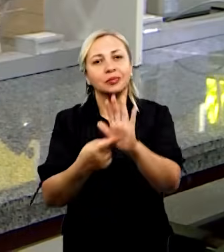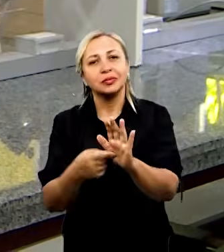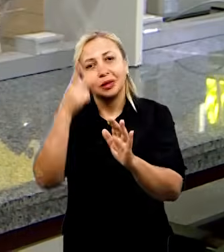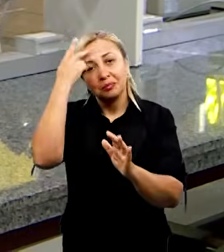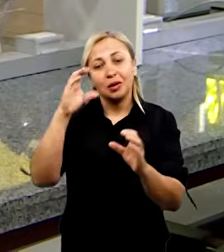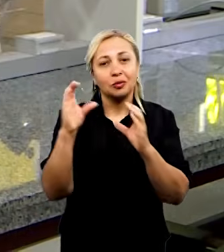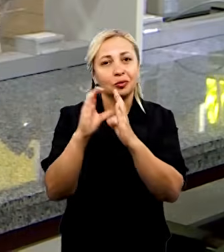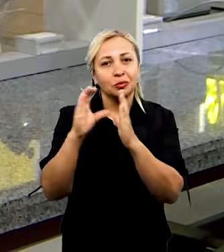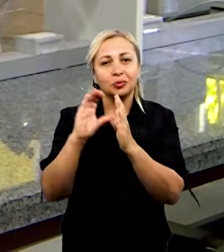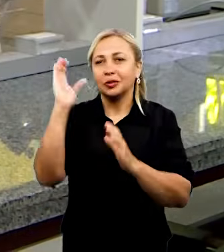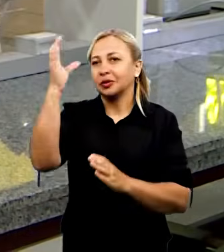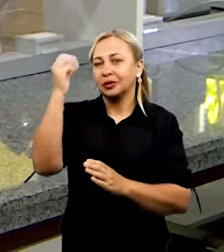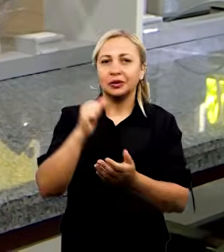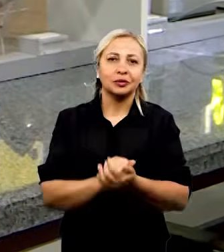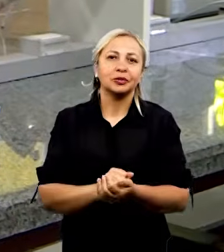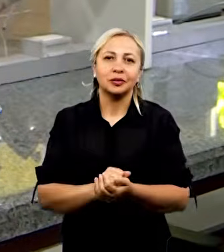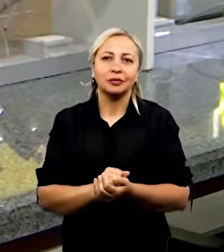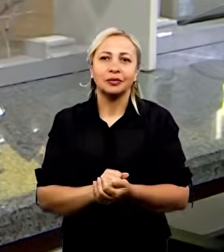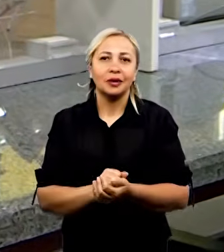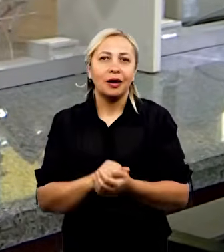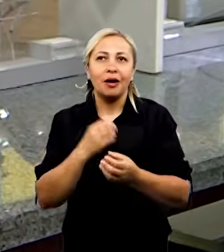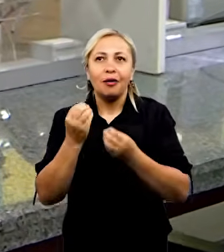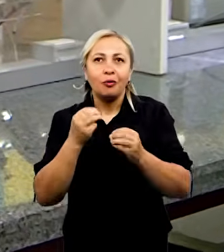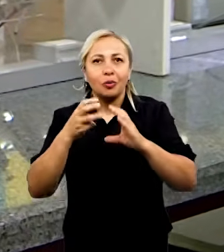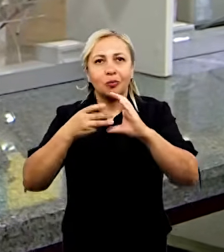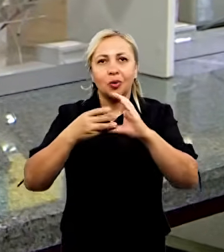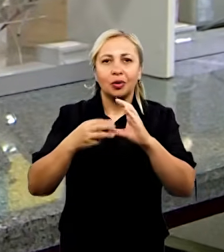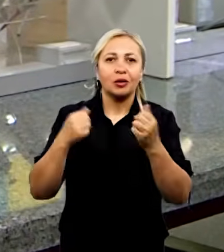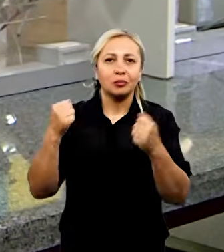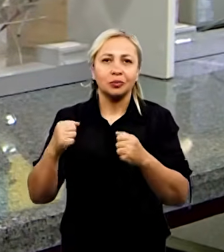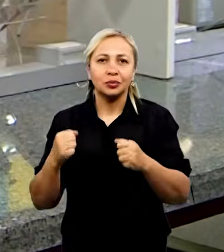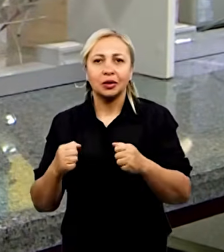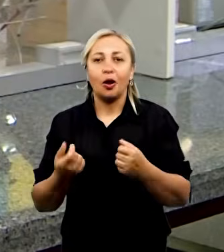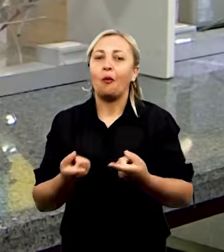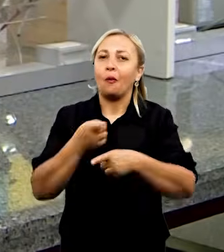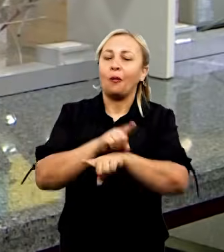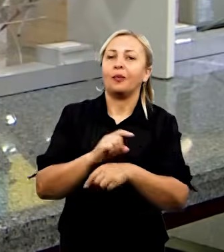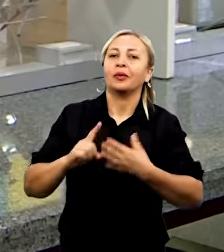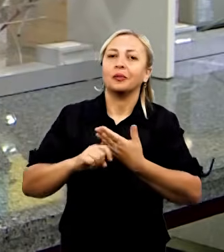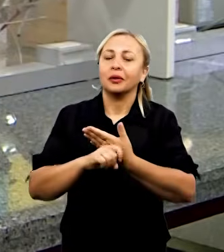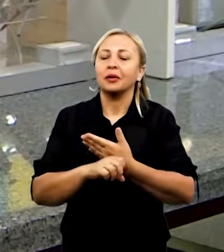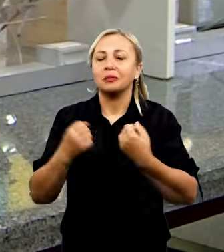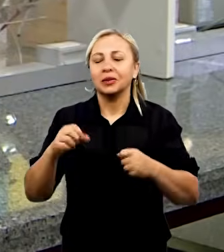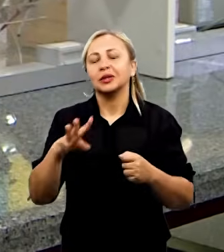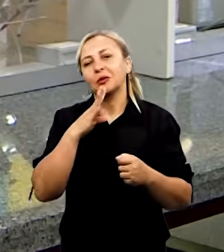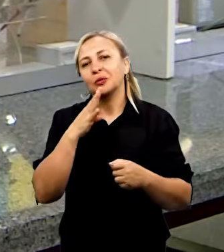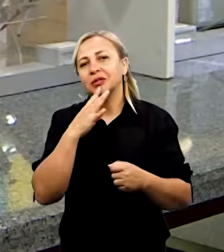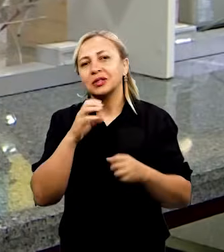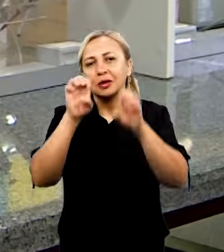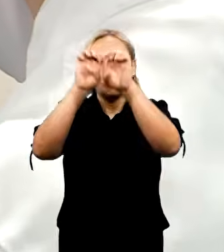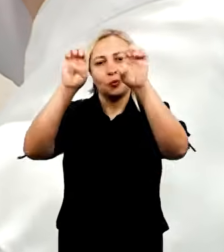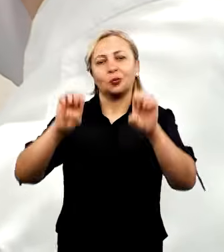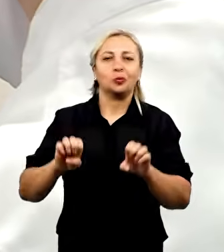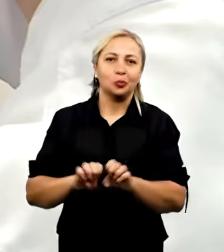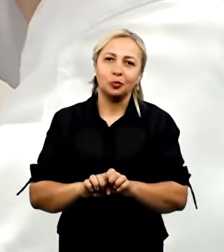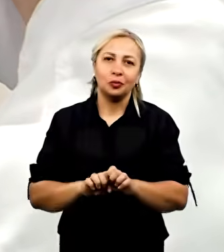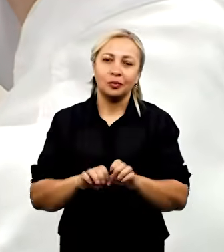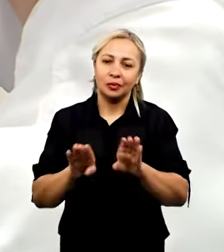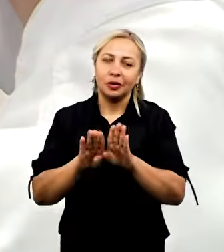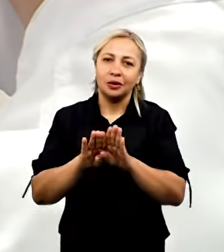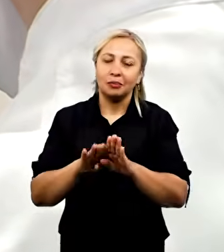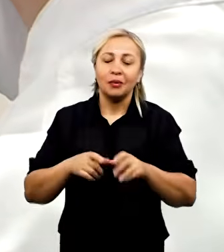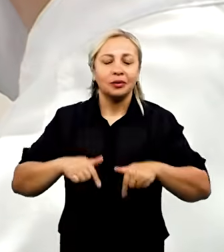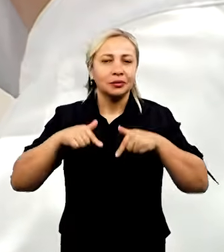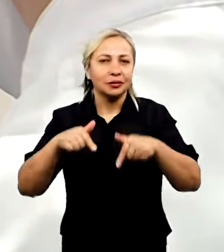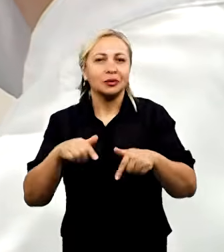a apresentar para a comunidade científica como molécula possivelmente antimicrobiana, ela tem que ser conhecida, a sua estrutura